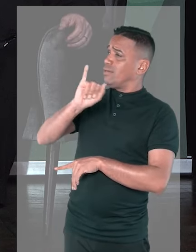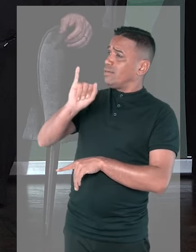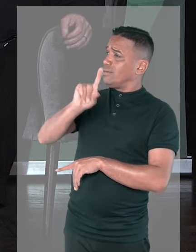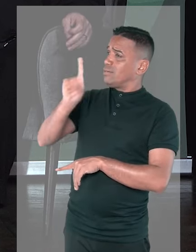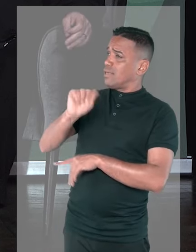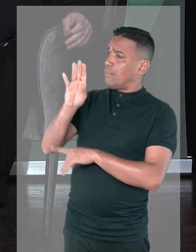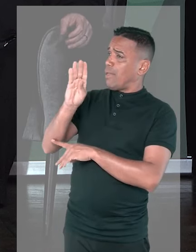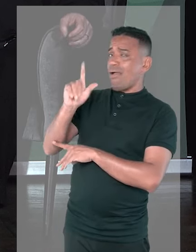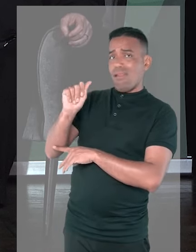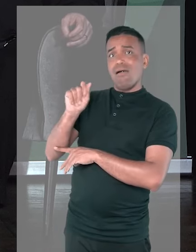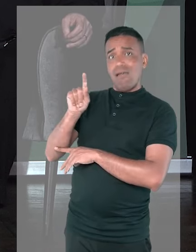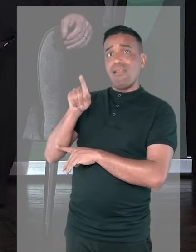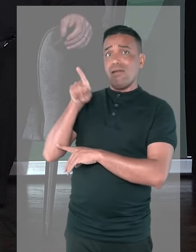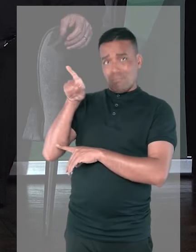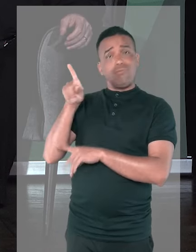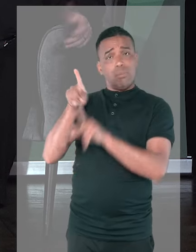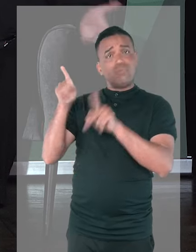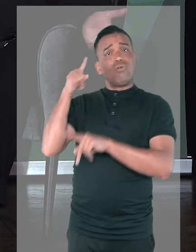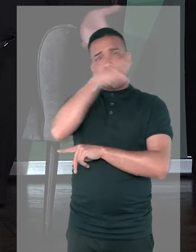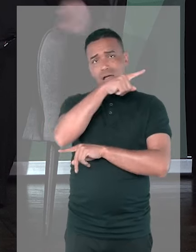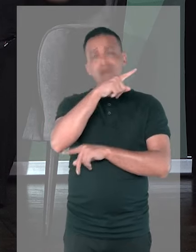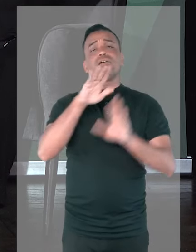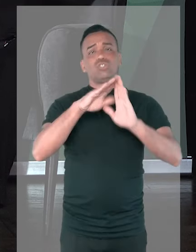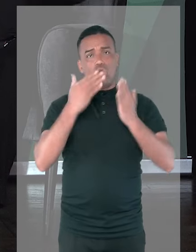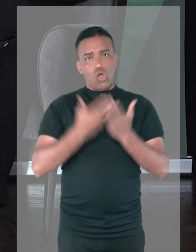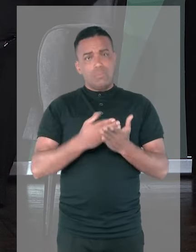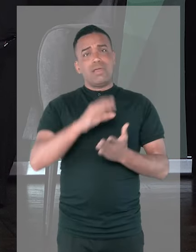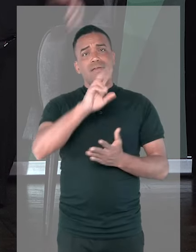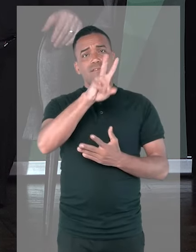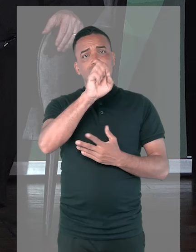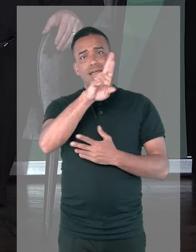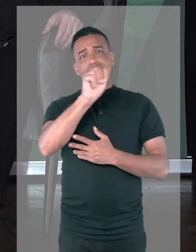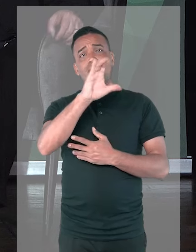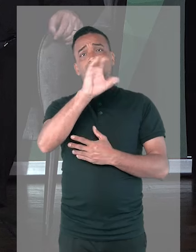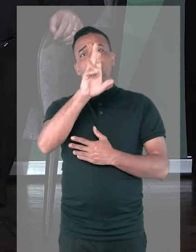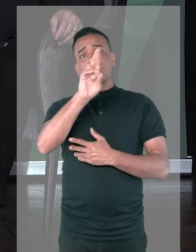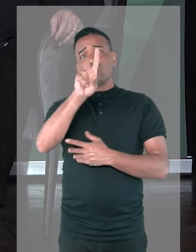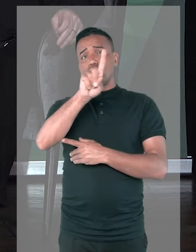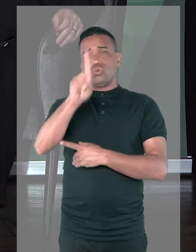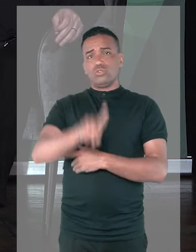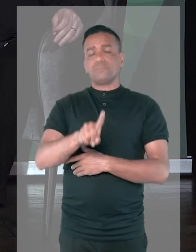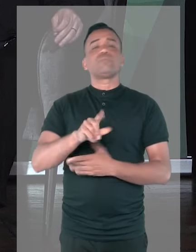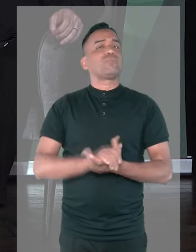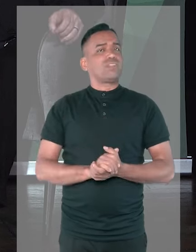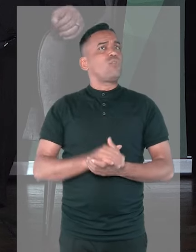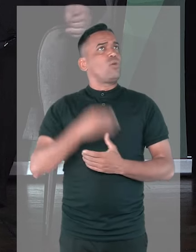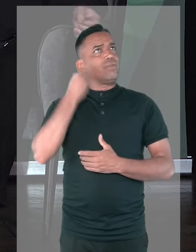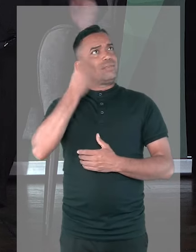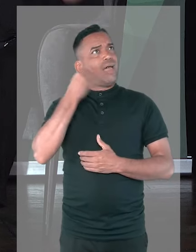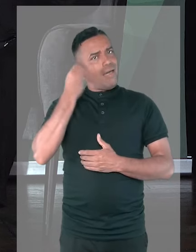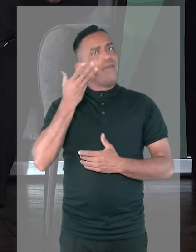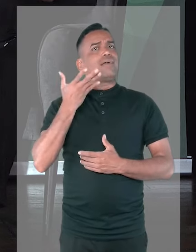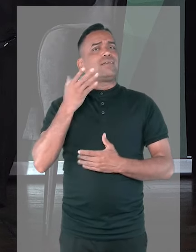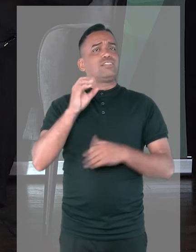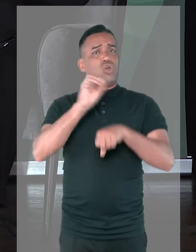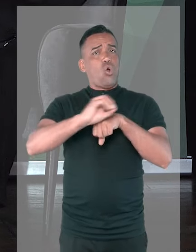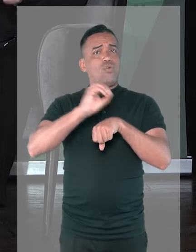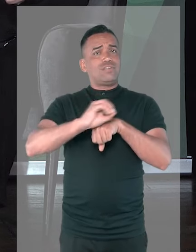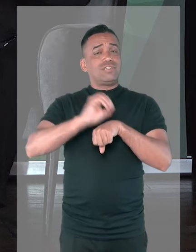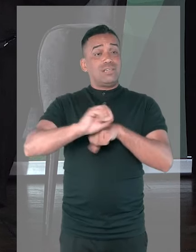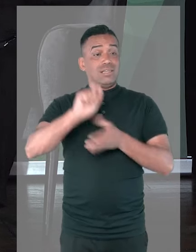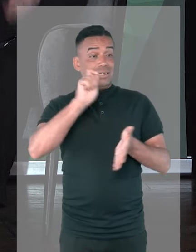que também dá aula no Veracruz. Tenho dado foi um teste, agora vai haver continuidade de uma oficina chamada Escrever